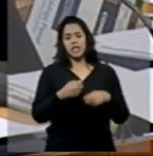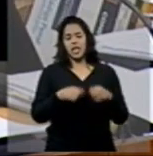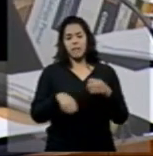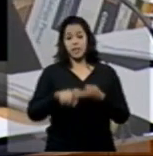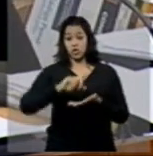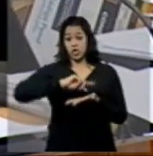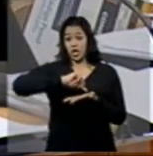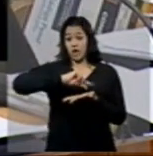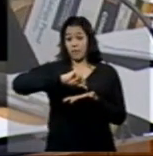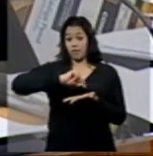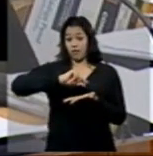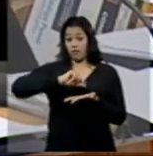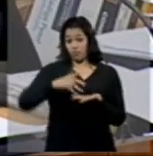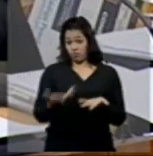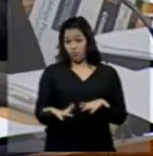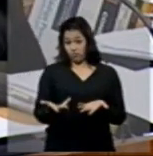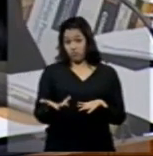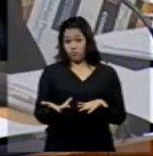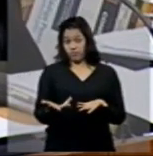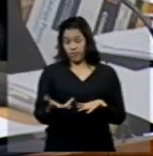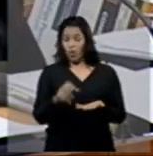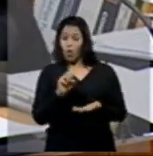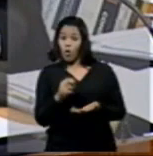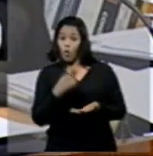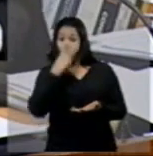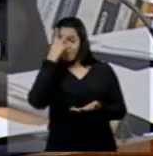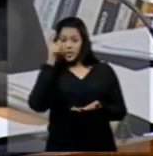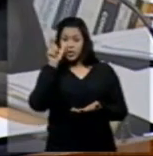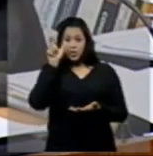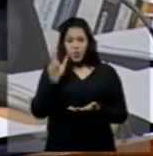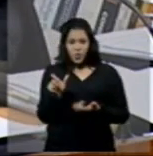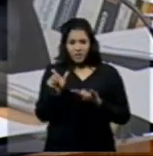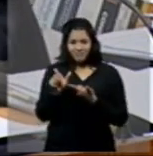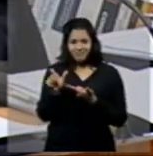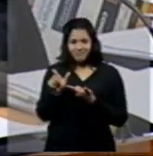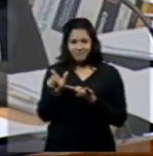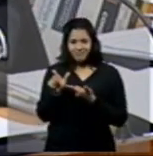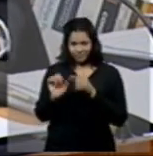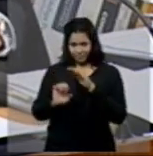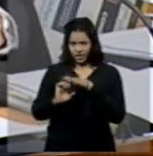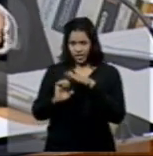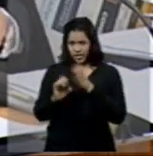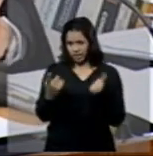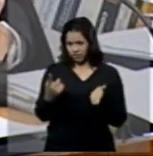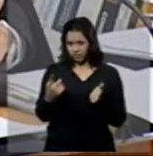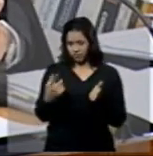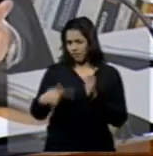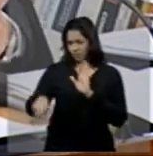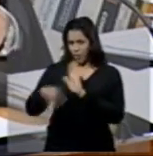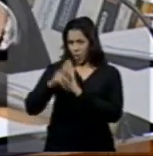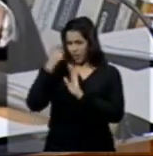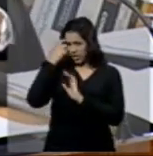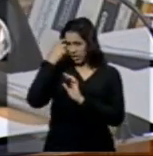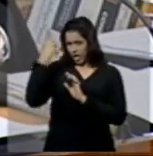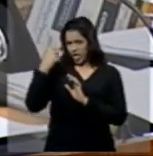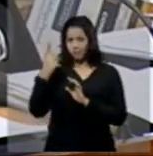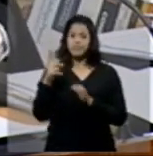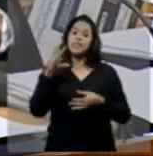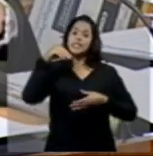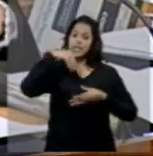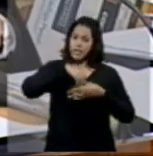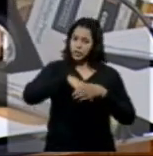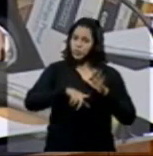de produção. O empreendedor, por sua conta e risco, obviamente, dentro das legítimas,